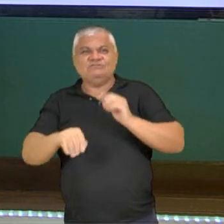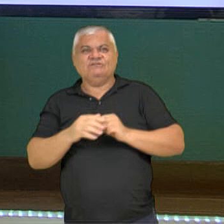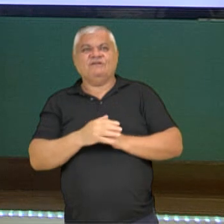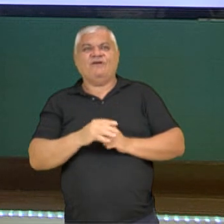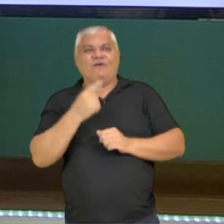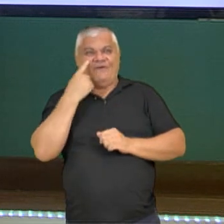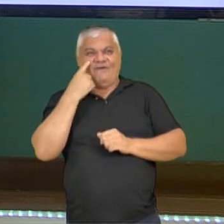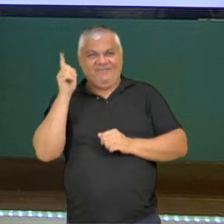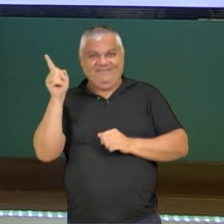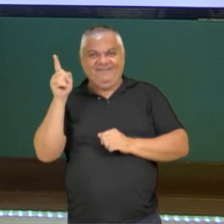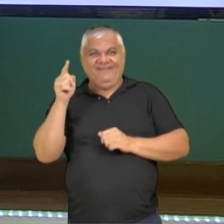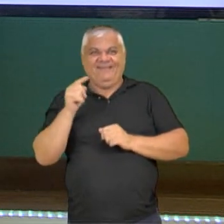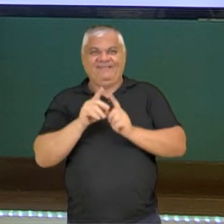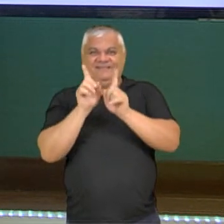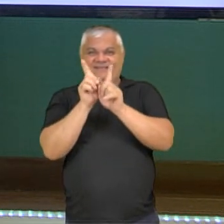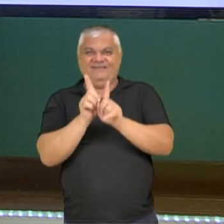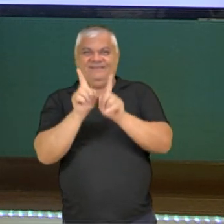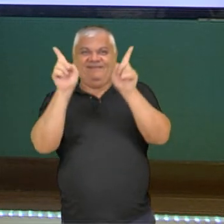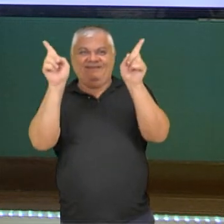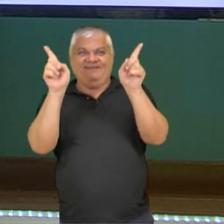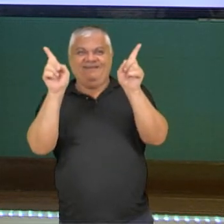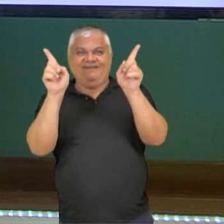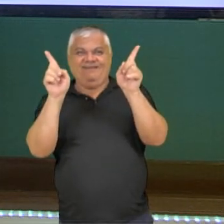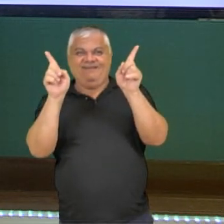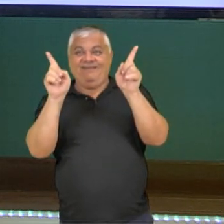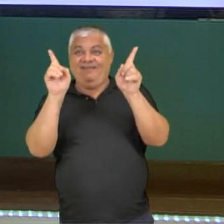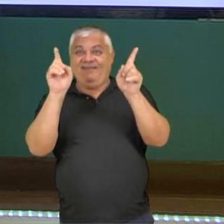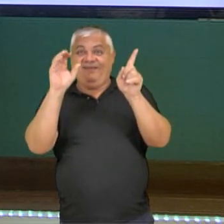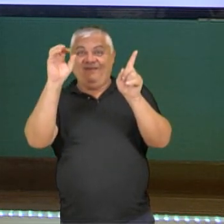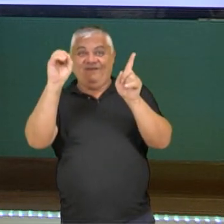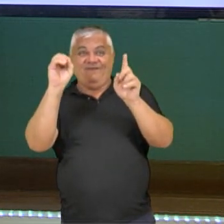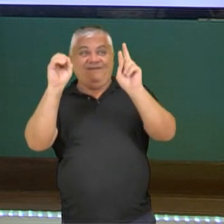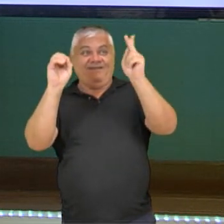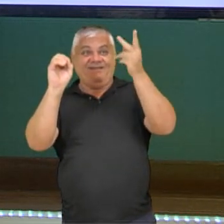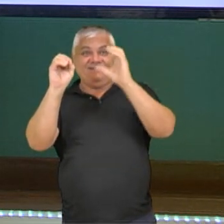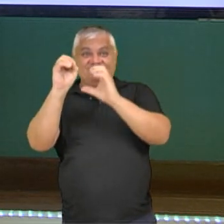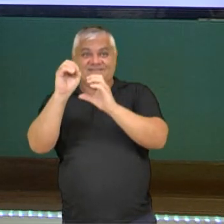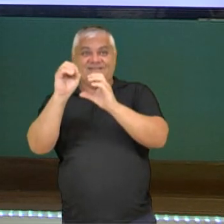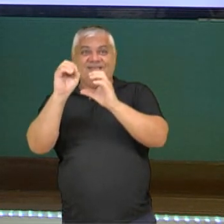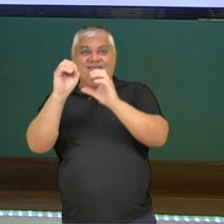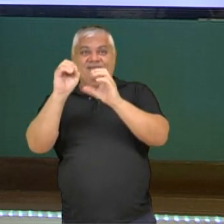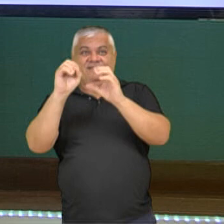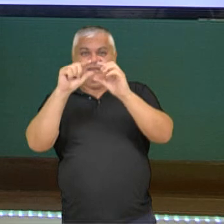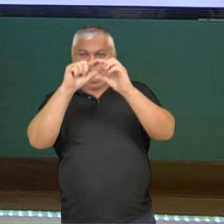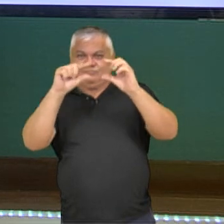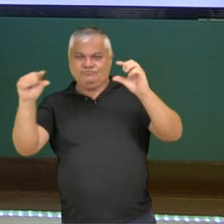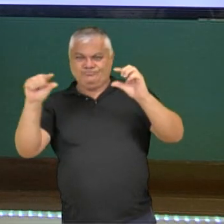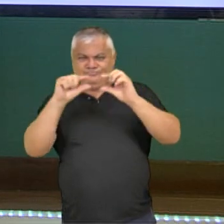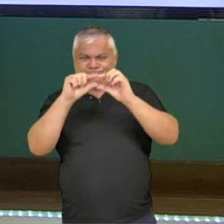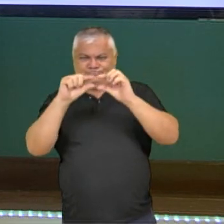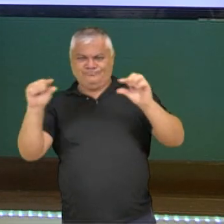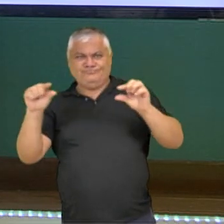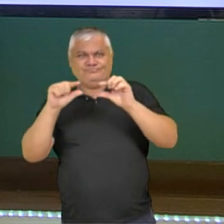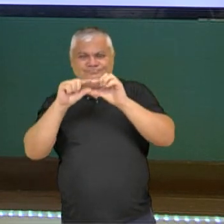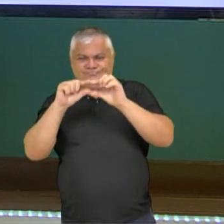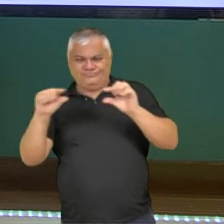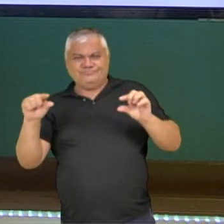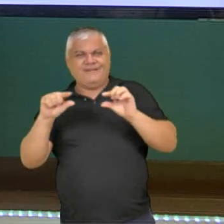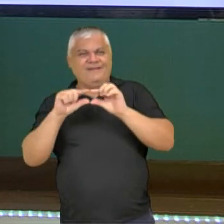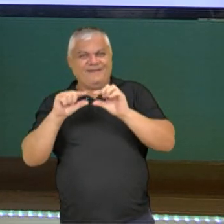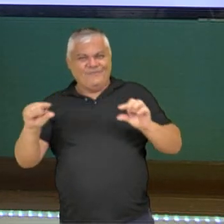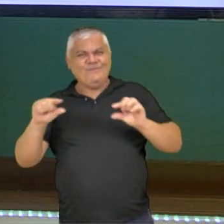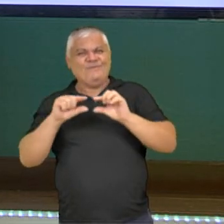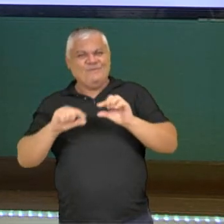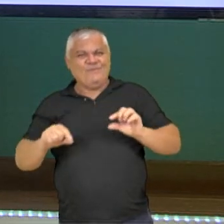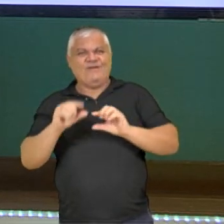aqui. Essa é a molécula de glicose na fórmula estrutural plana. Observe que nós temos desenhados todos